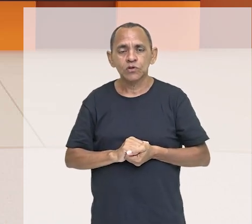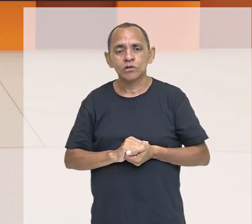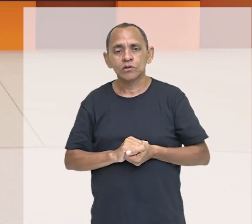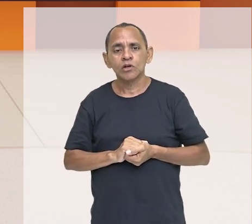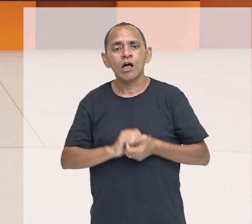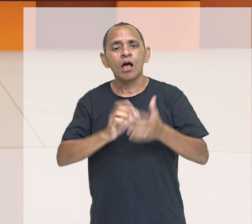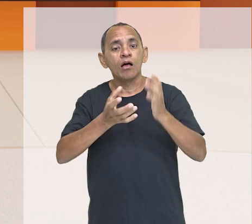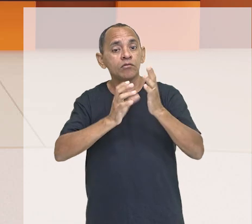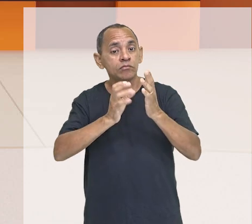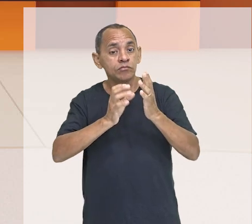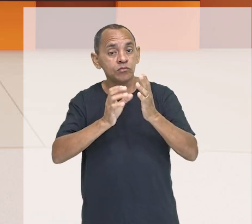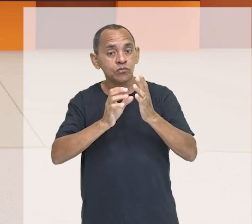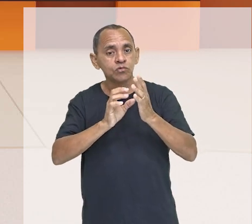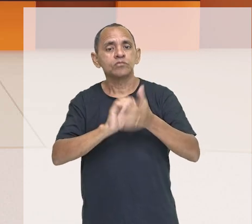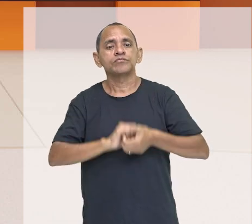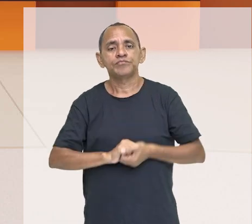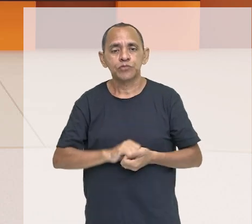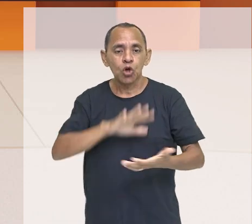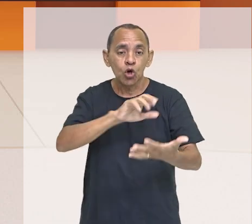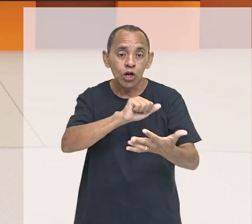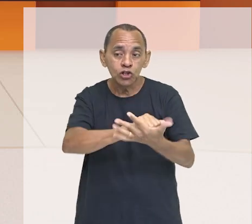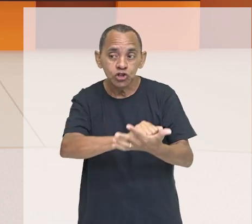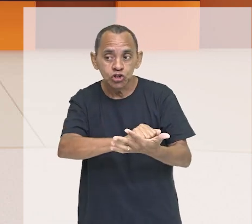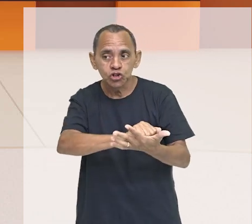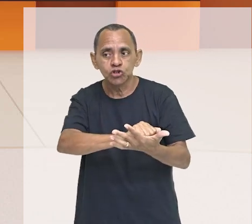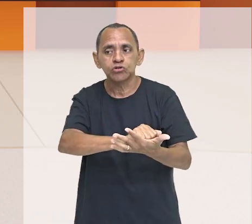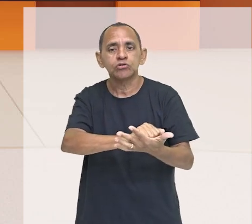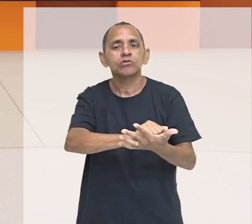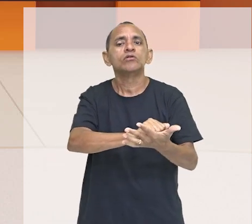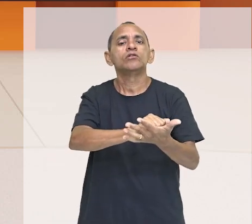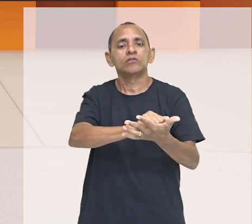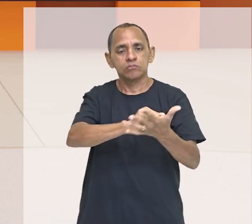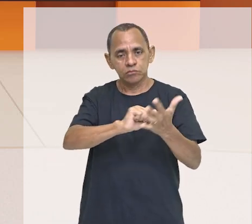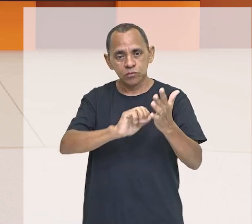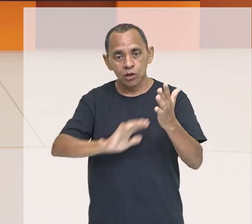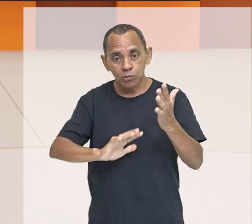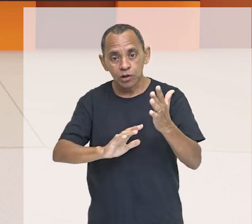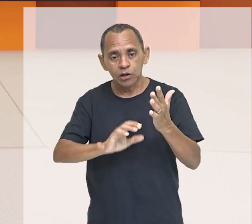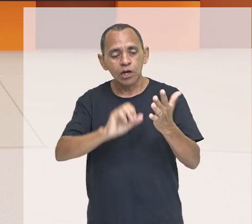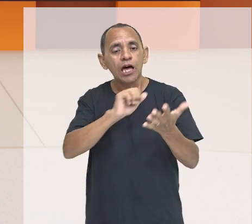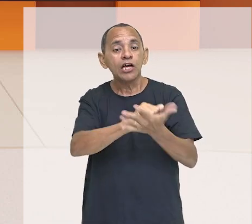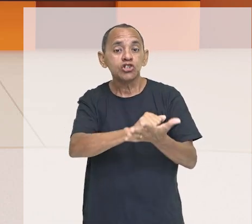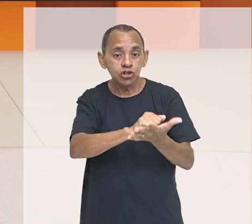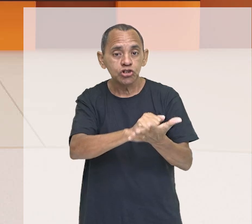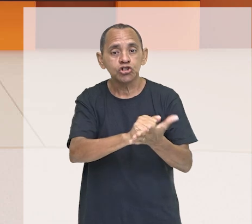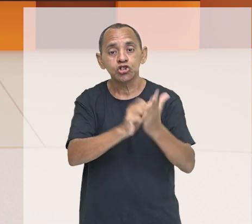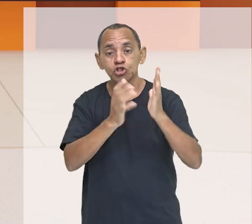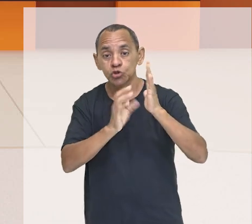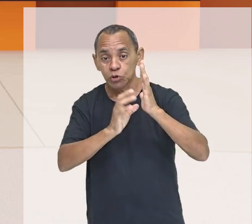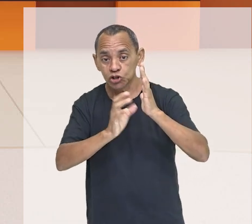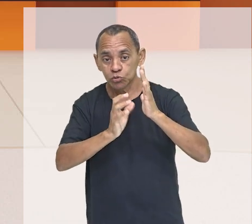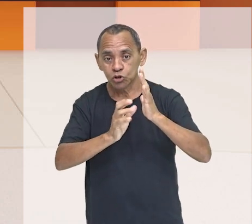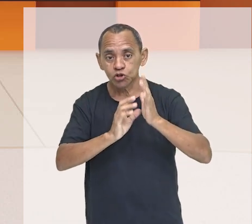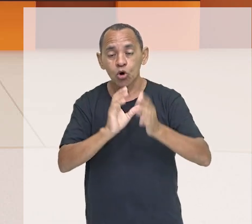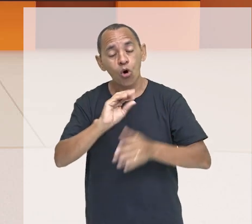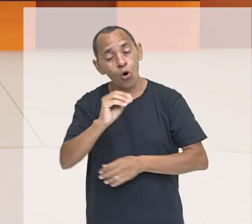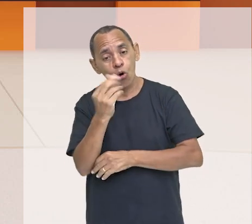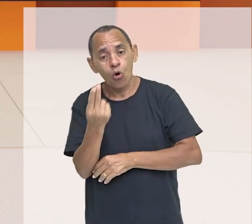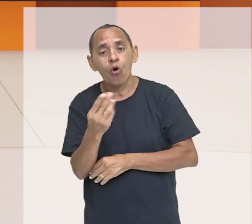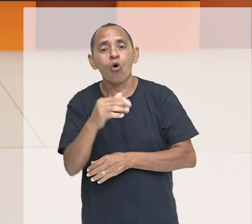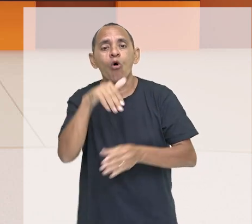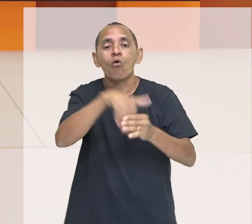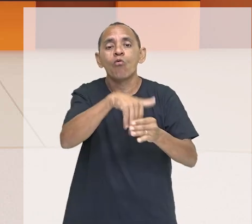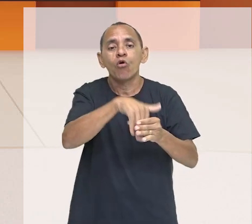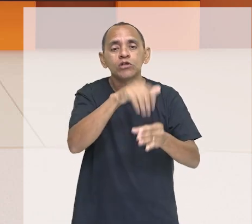através da filiação em um partido político ou votando, né? Isto é, na escolha